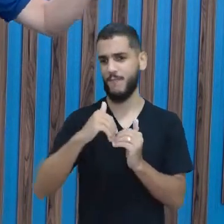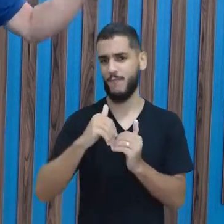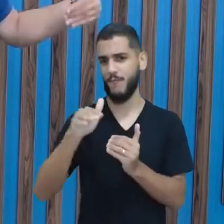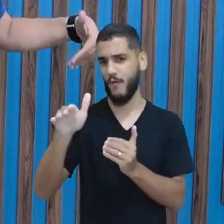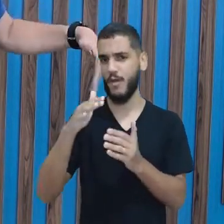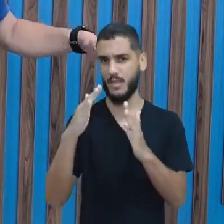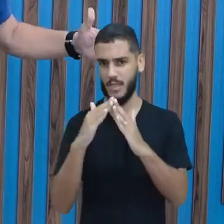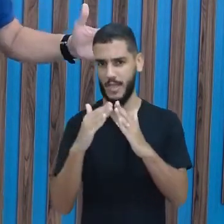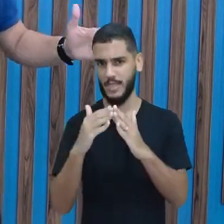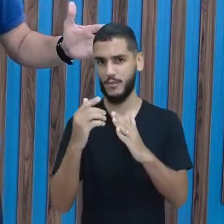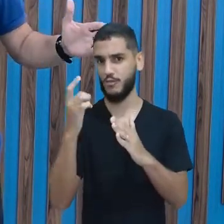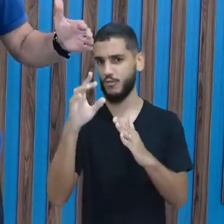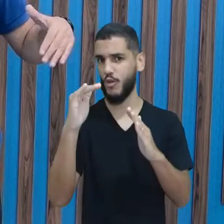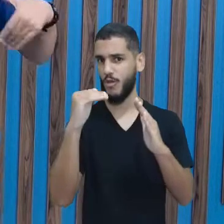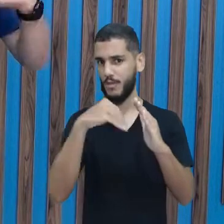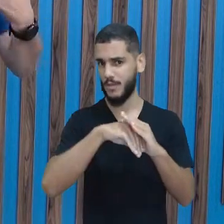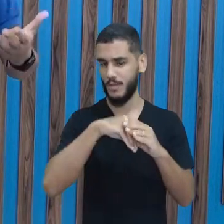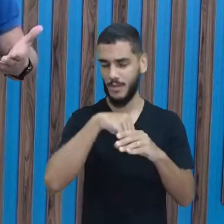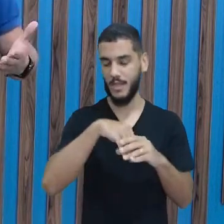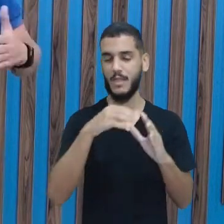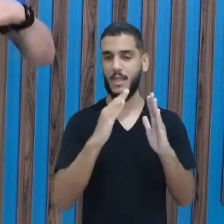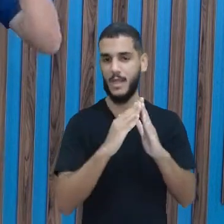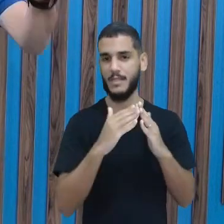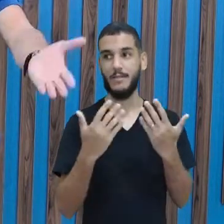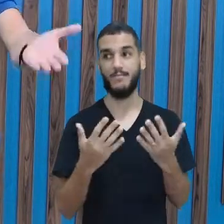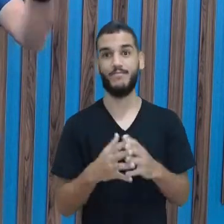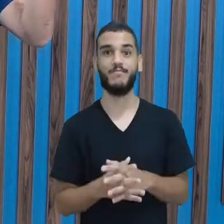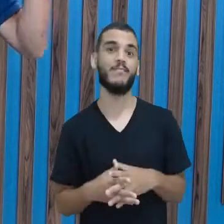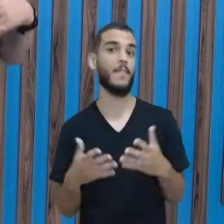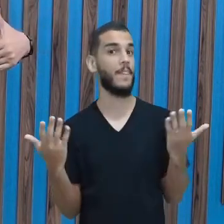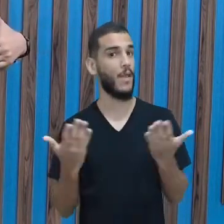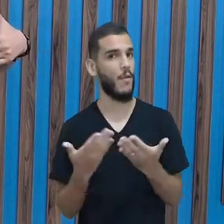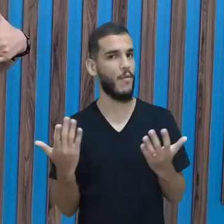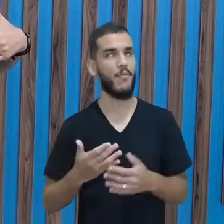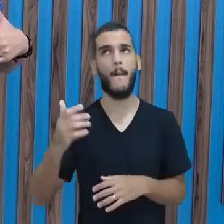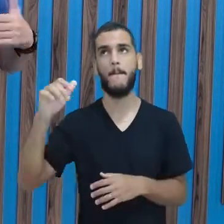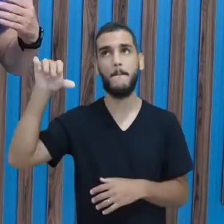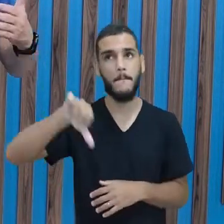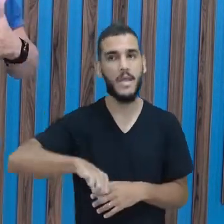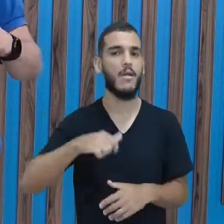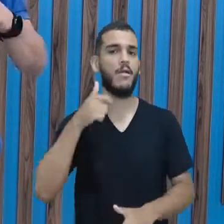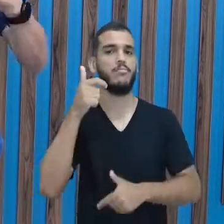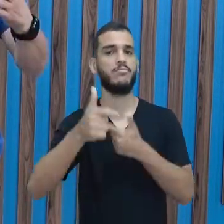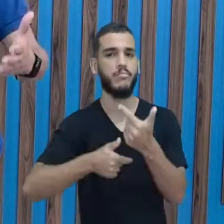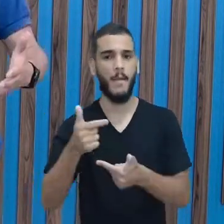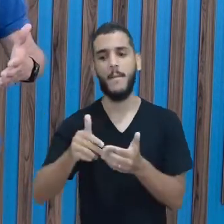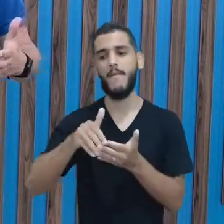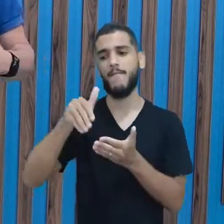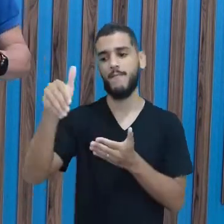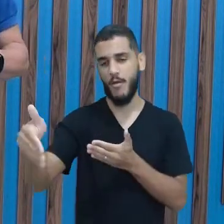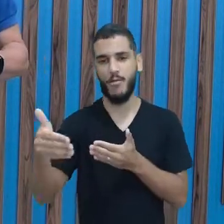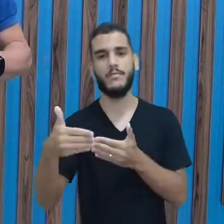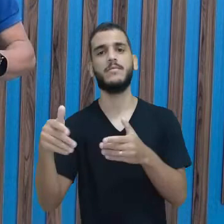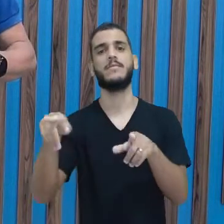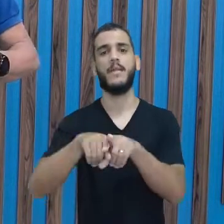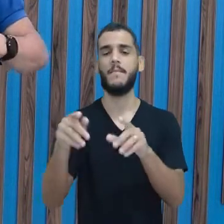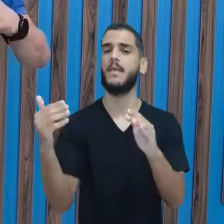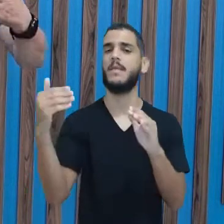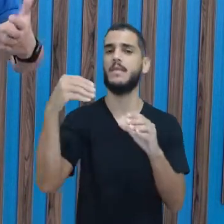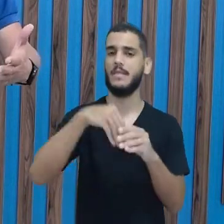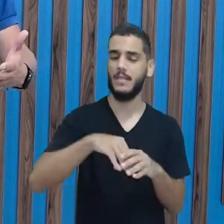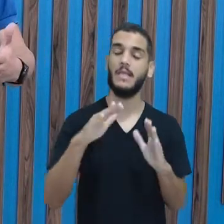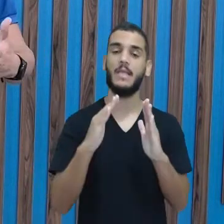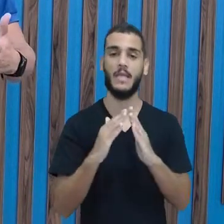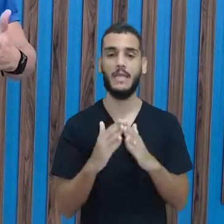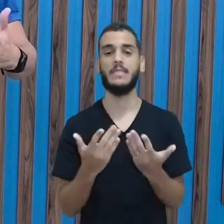trabalhavam em casa, né? E hoje, diga, é pior, porque trabalham fora e trabalham em casa. Então, se você não tiver um companheiro, né, que